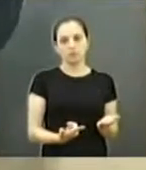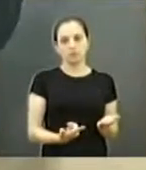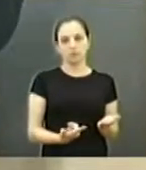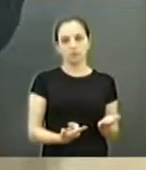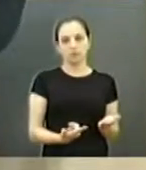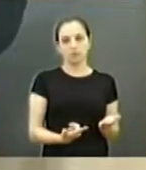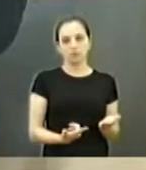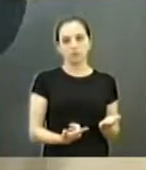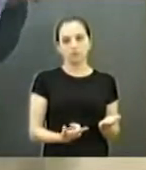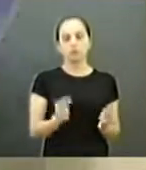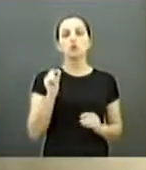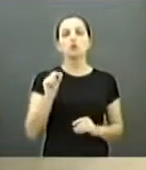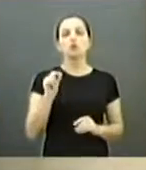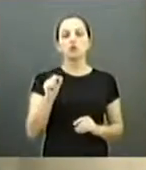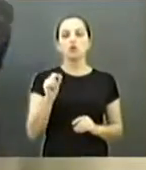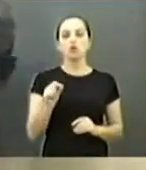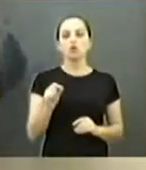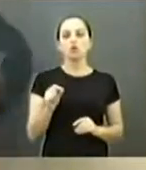Isso aqui é faca no dente?